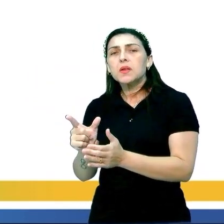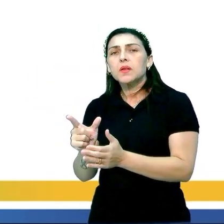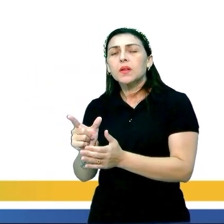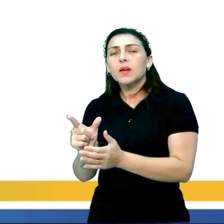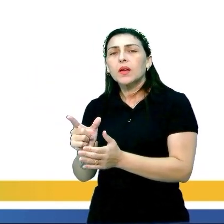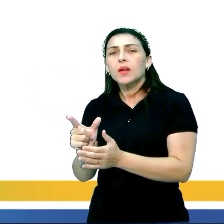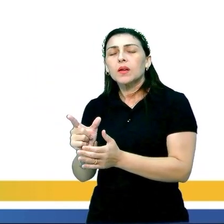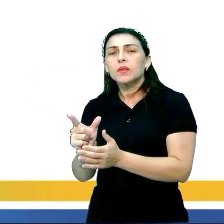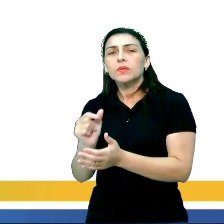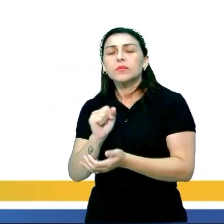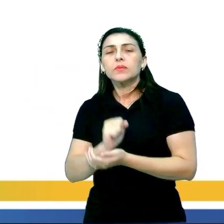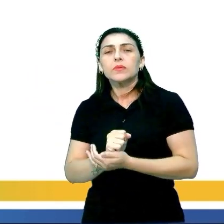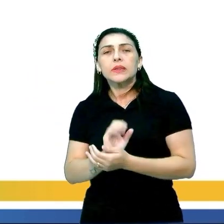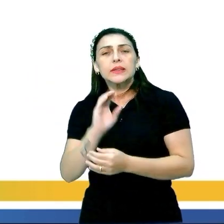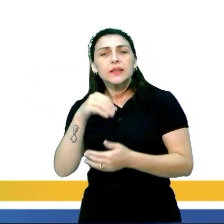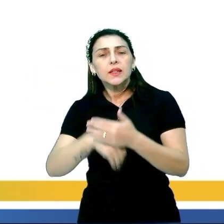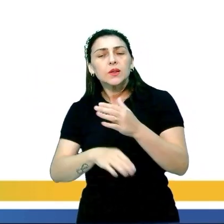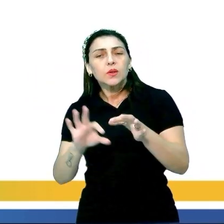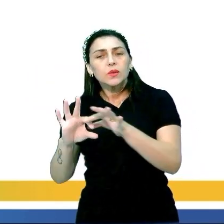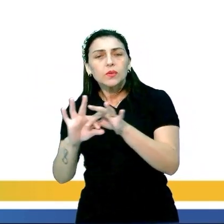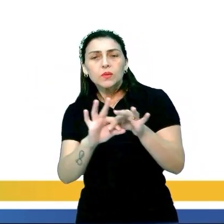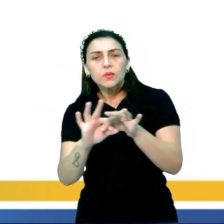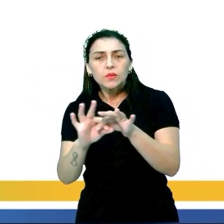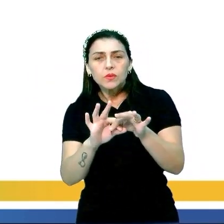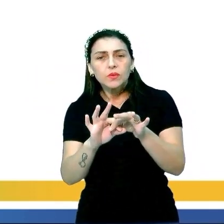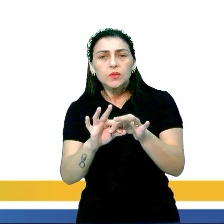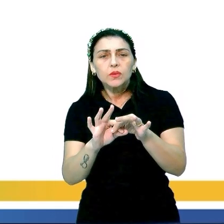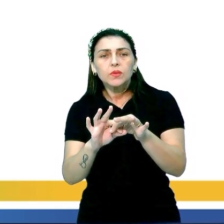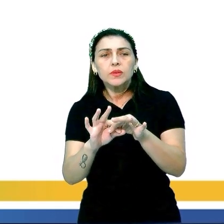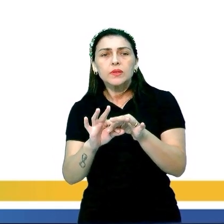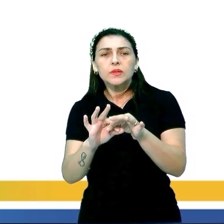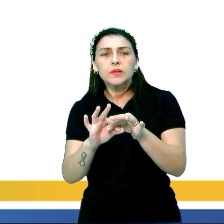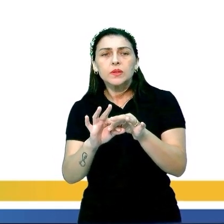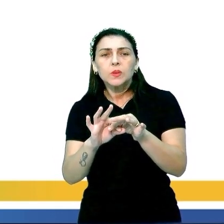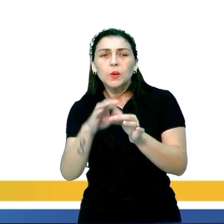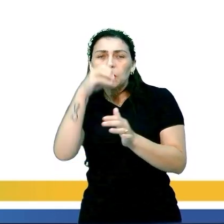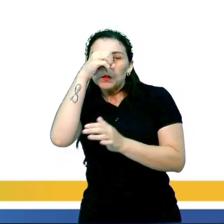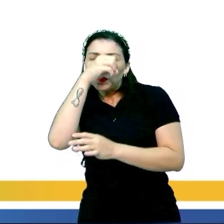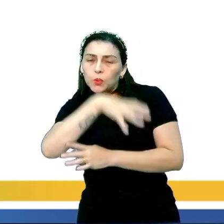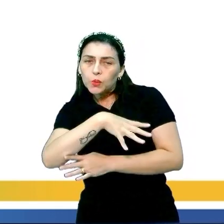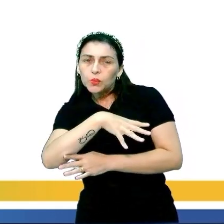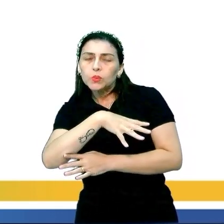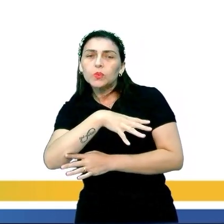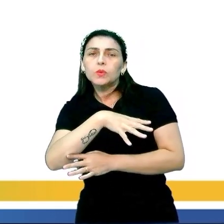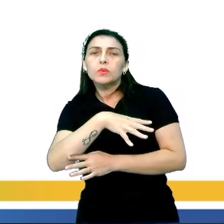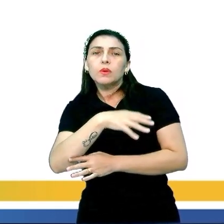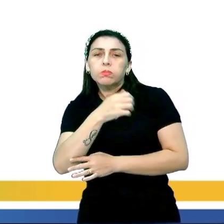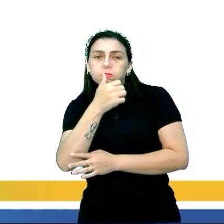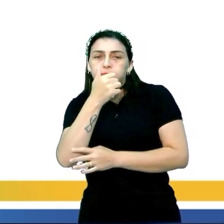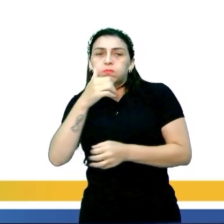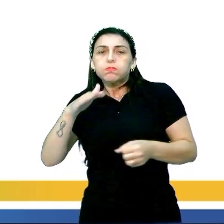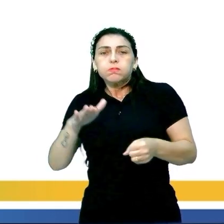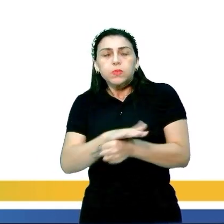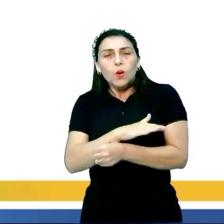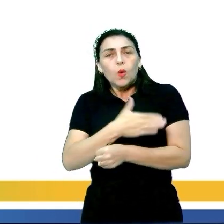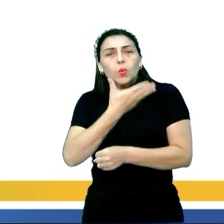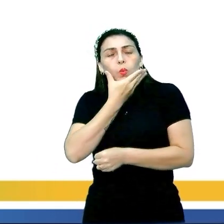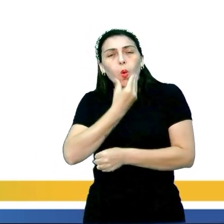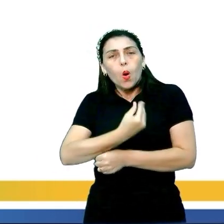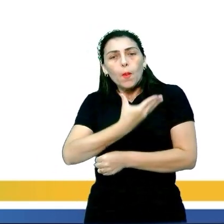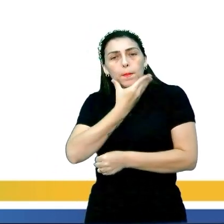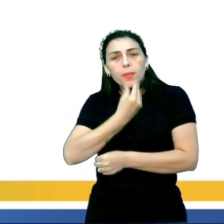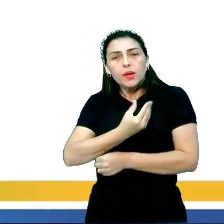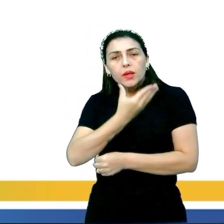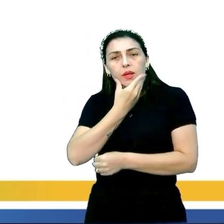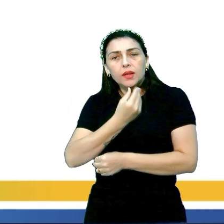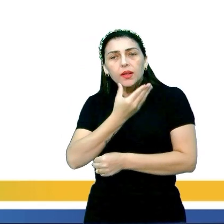seja, imutável dentro do nosso contexto. E selvagem, né? Selvagem. Sufocar a ombra, ou seja, sufocar